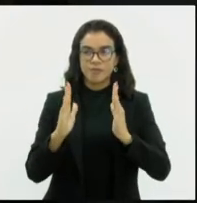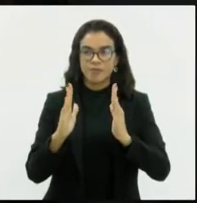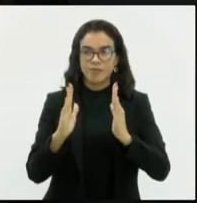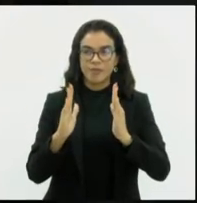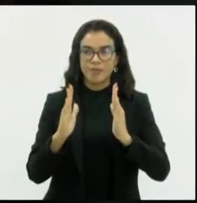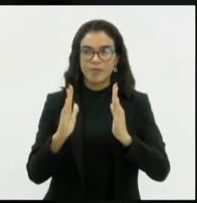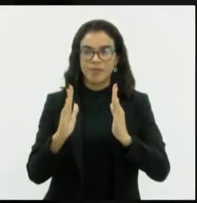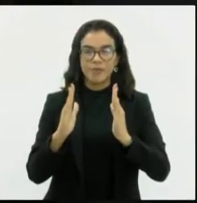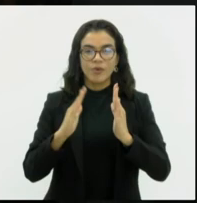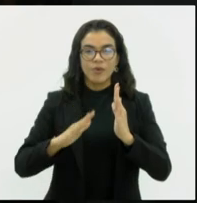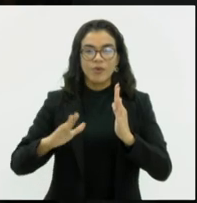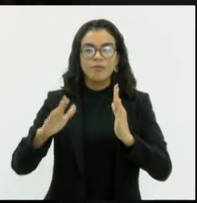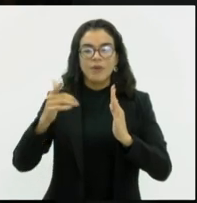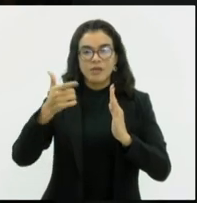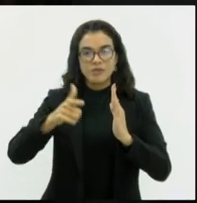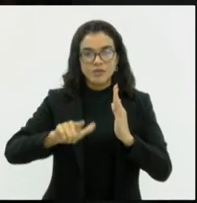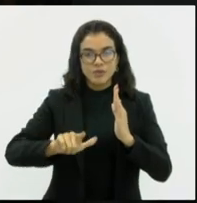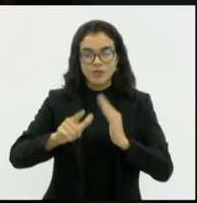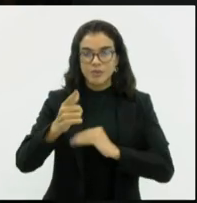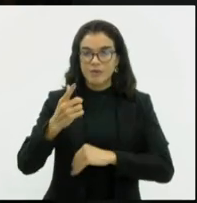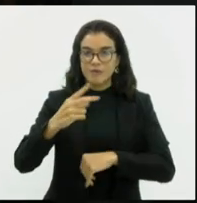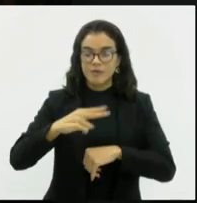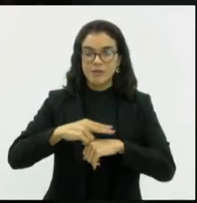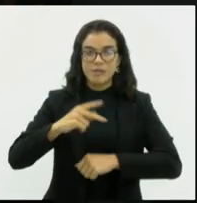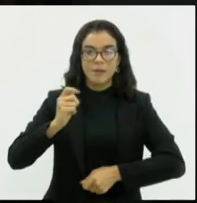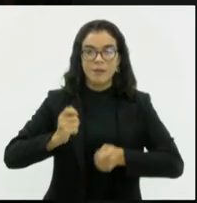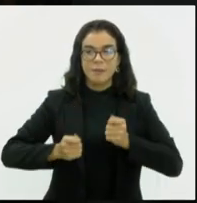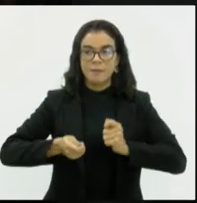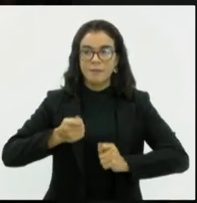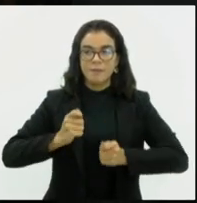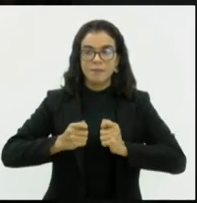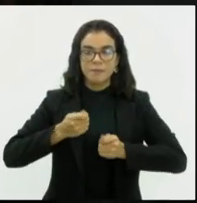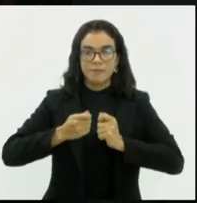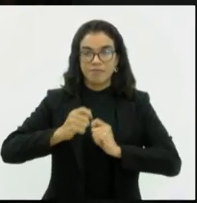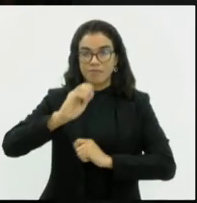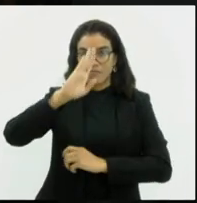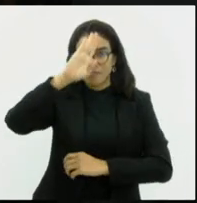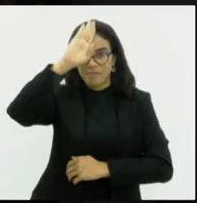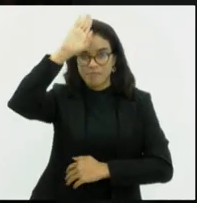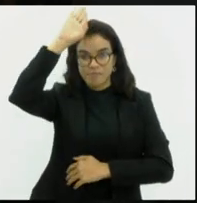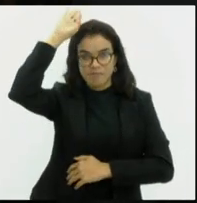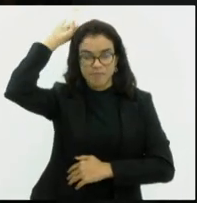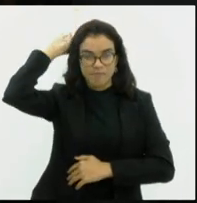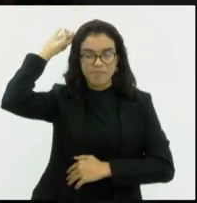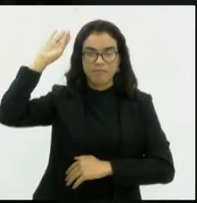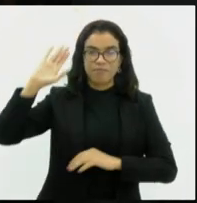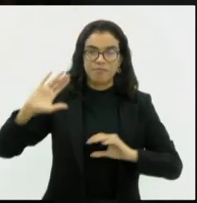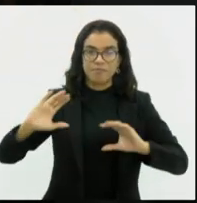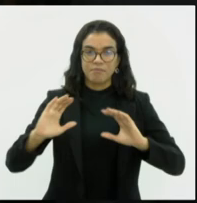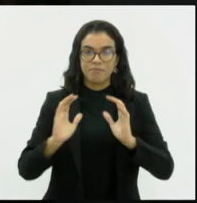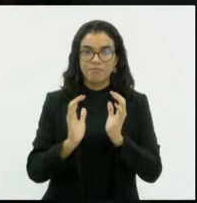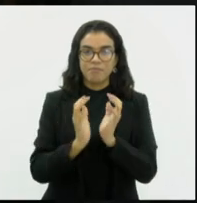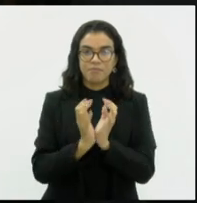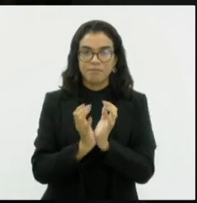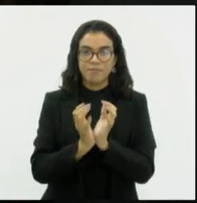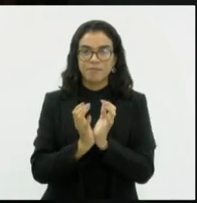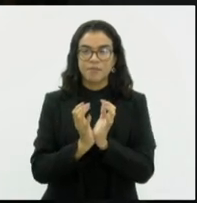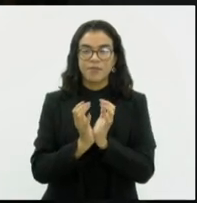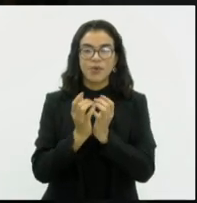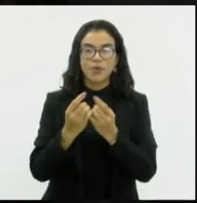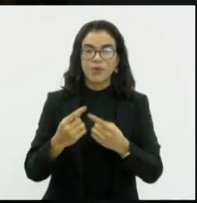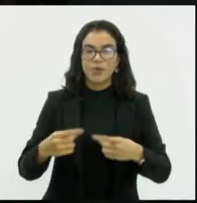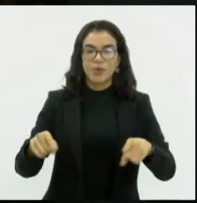Nesse momento, ouviremos mais uma vez a banda do Corpo de Bombeiros do Estado do Rio de Janeiro, reproduzido o